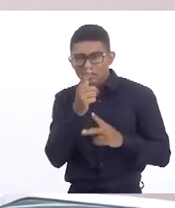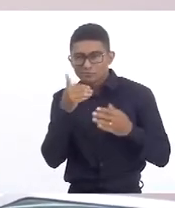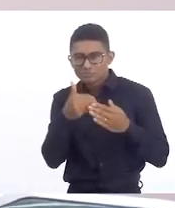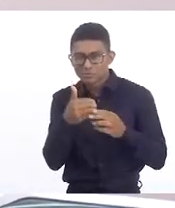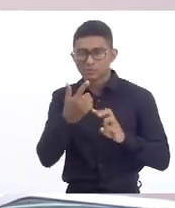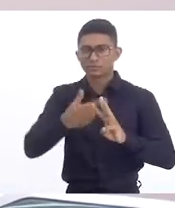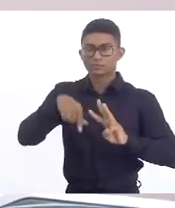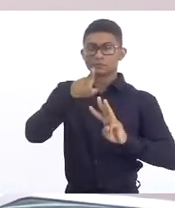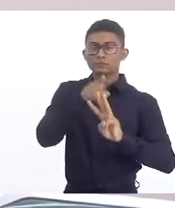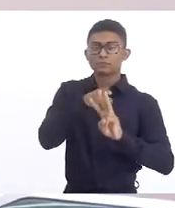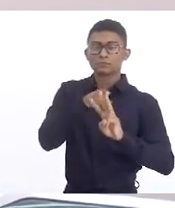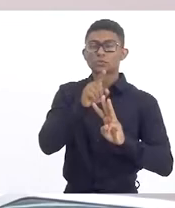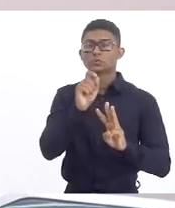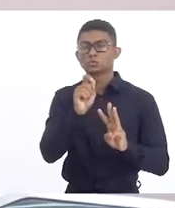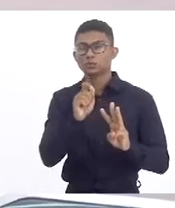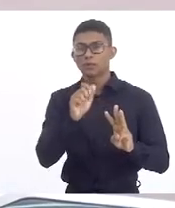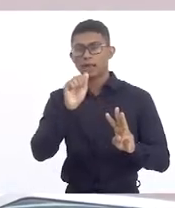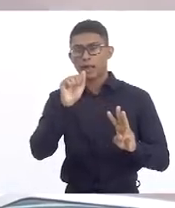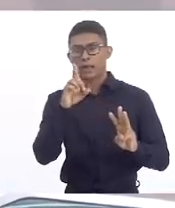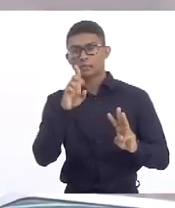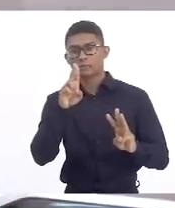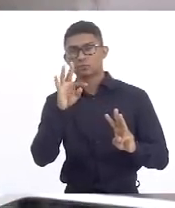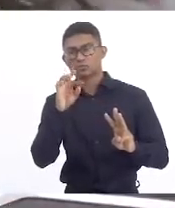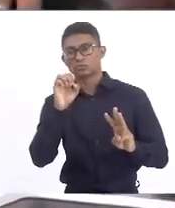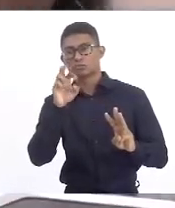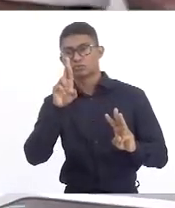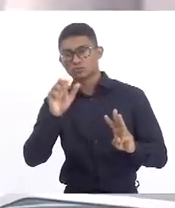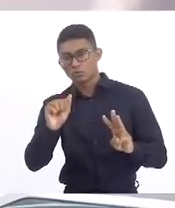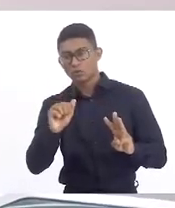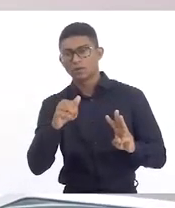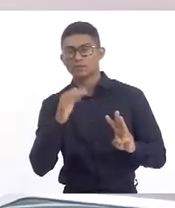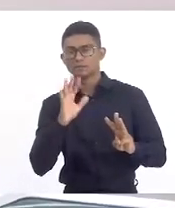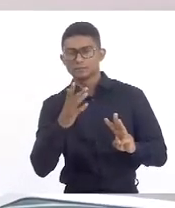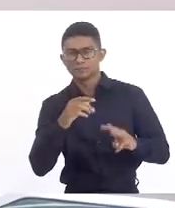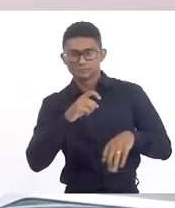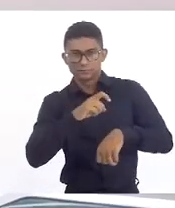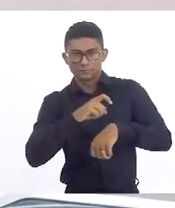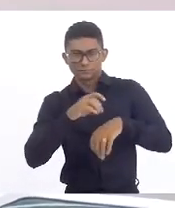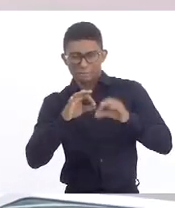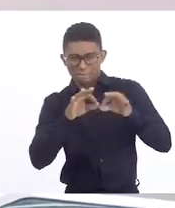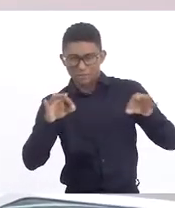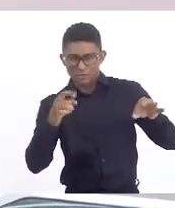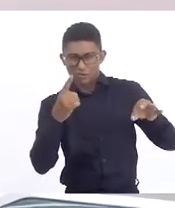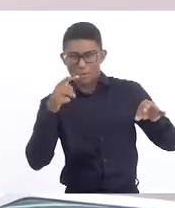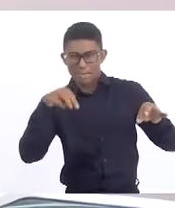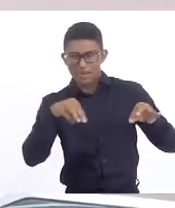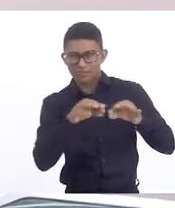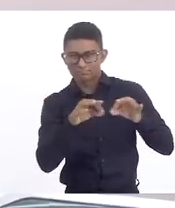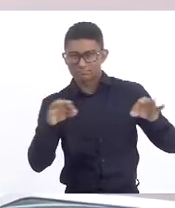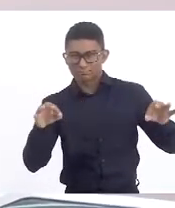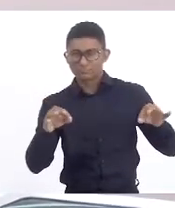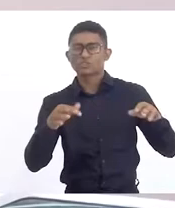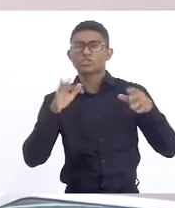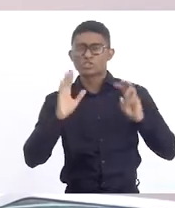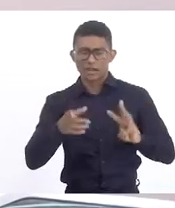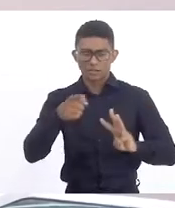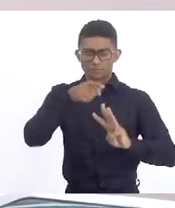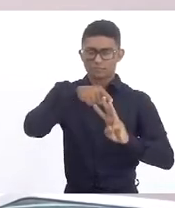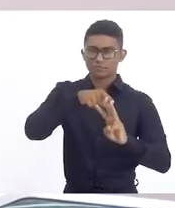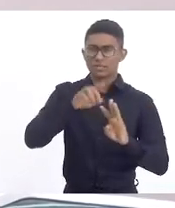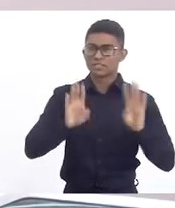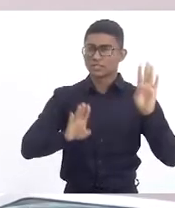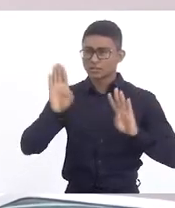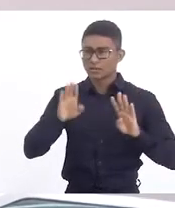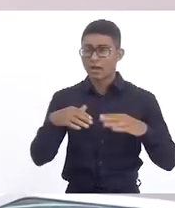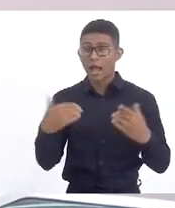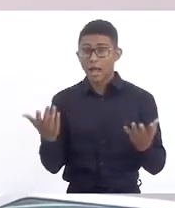licitação, que é a adutora, que eu vou falar um pouco, que é a adutora de 2,5 meses, já está dentro da licitação, e o reservatório Marapicu está dentro da licitação. E agora